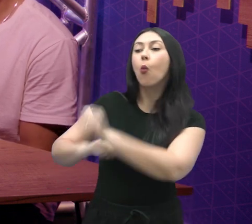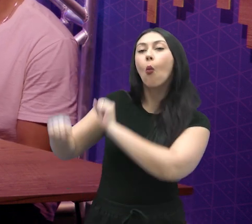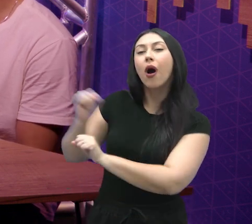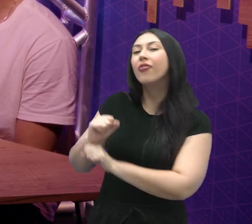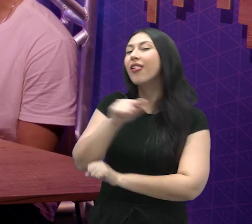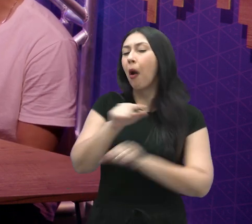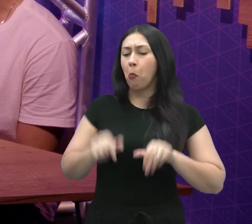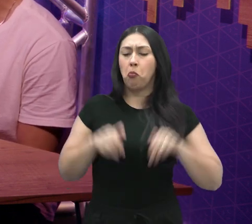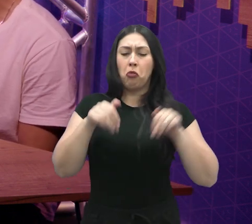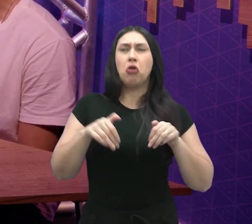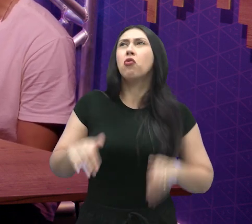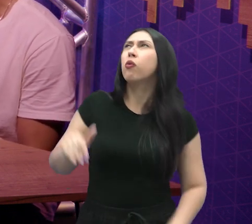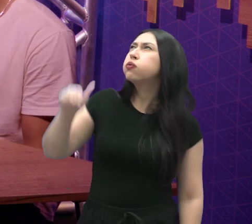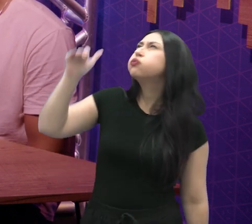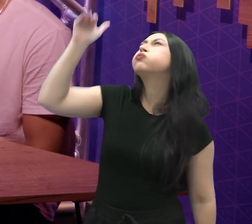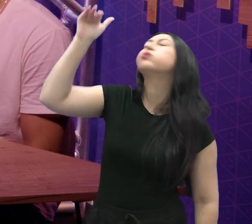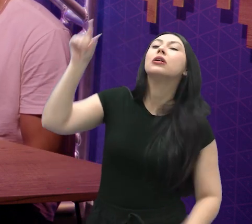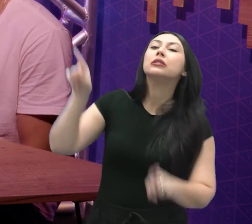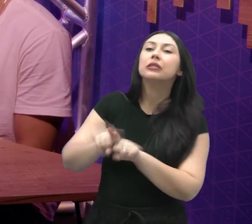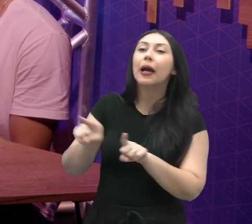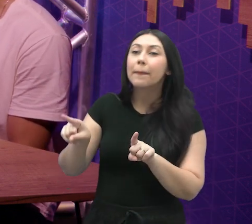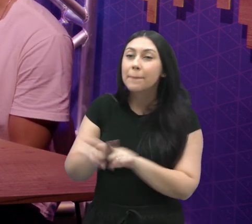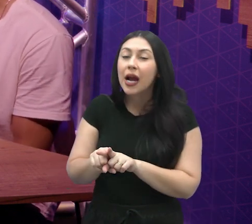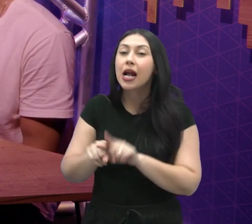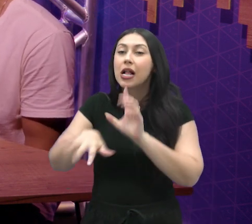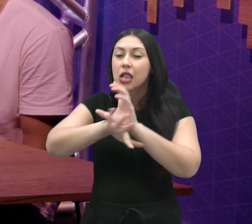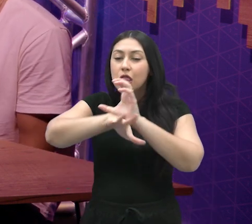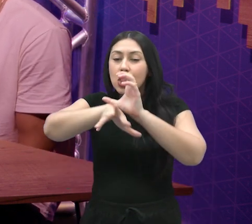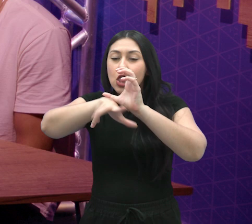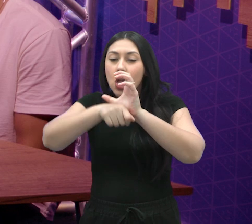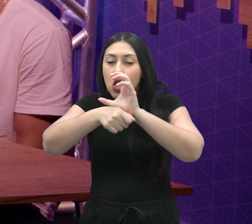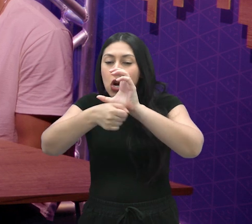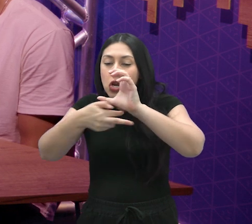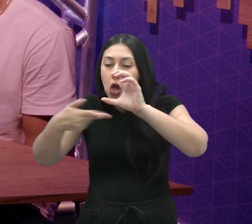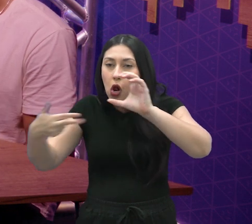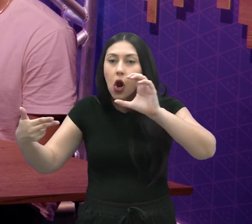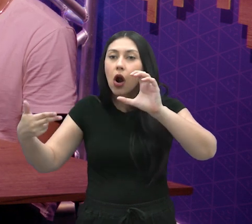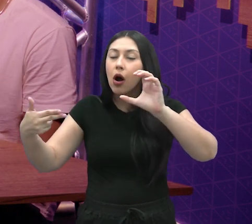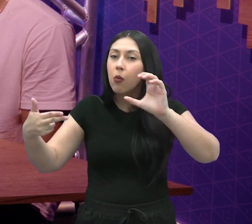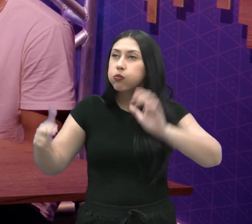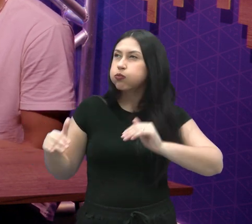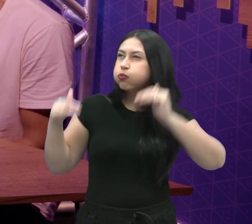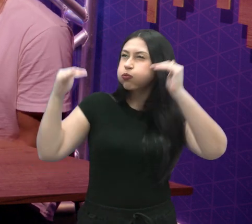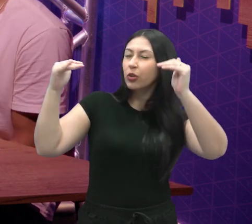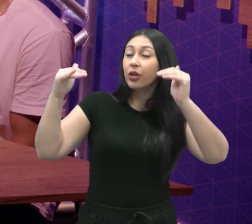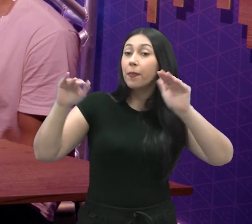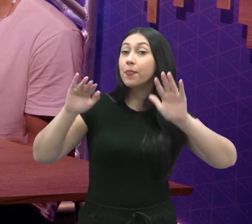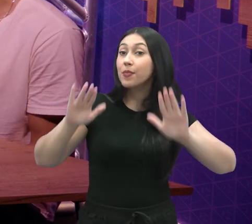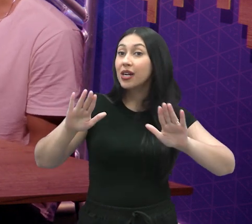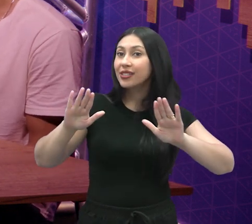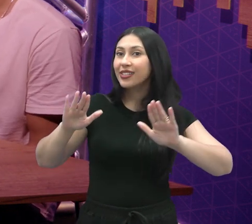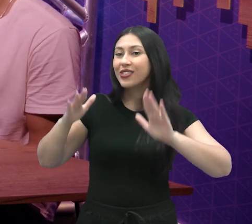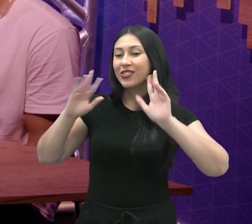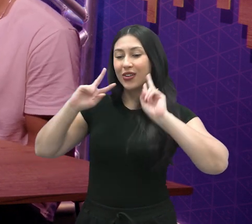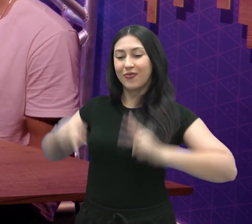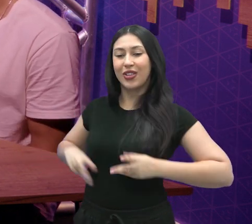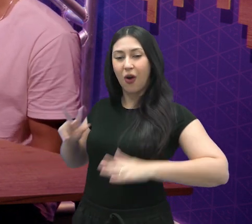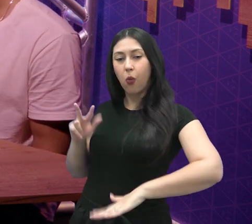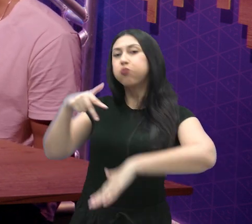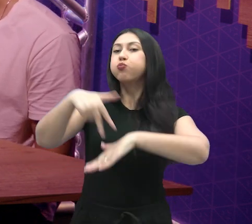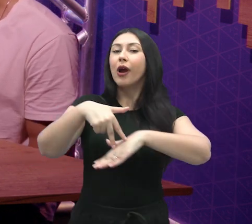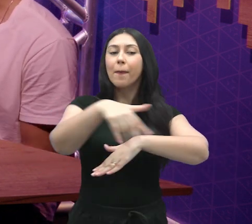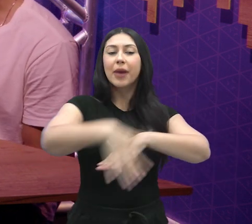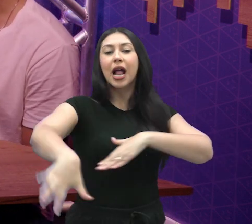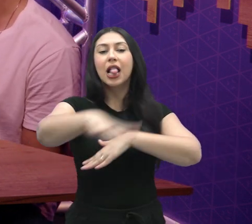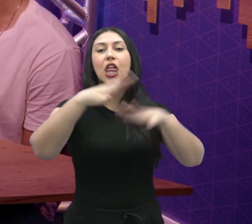tinha canguru gigante, a superfauna que eles falam, né? E assim, coincidentemente, o ser humano chegou,